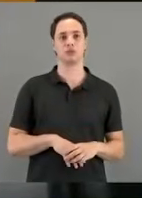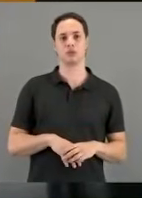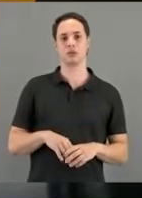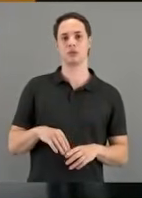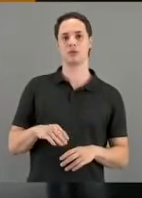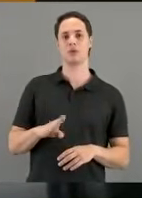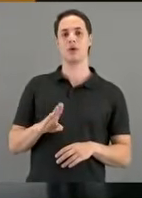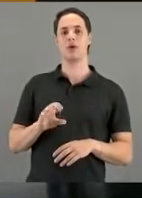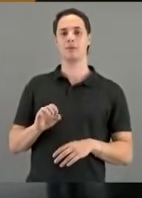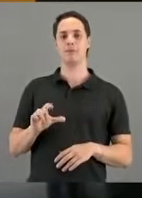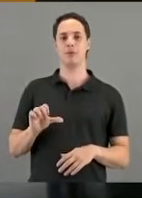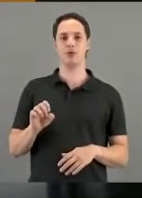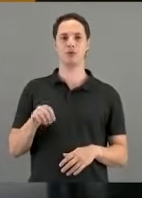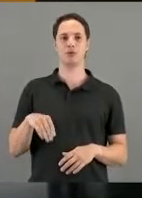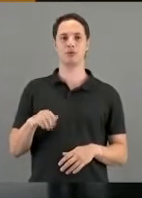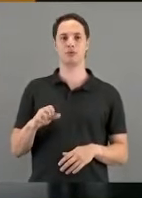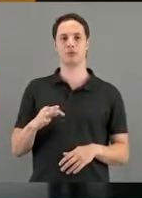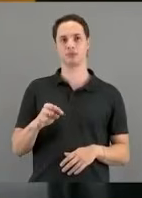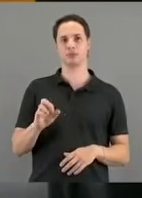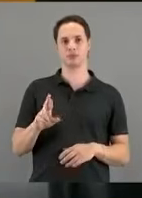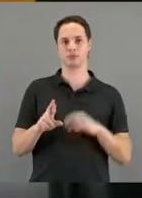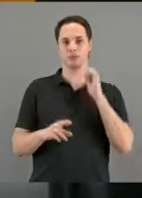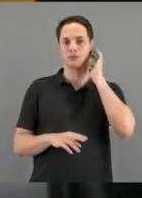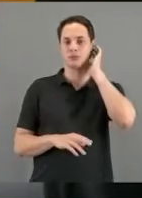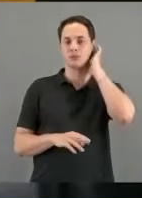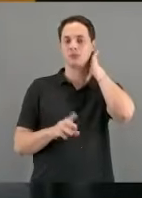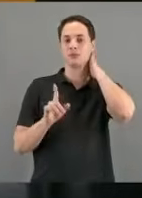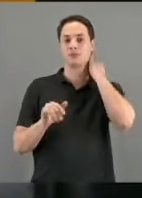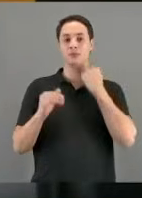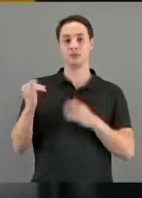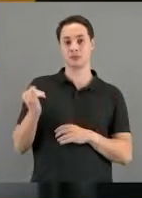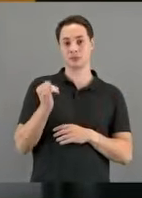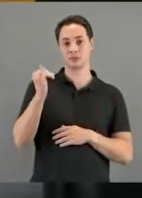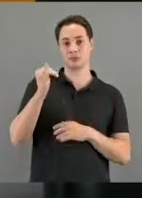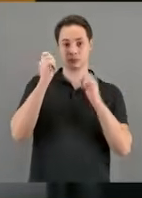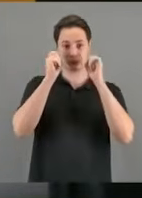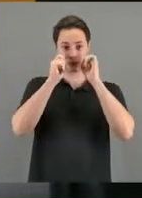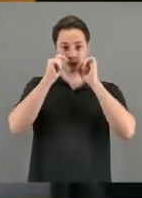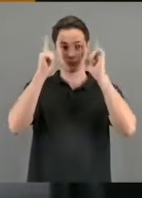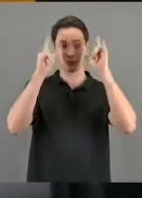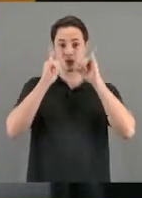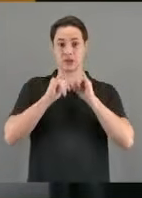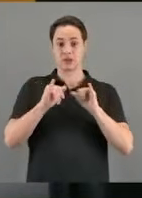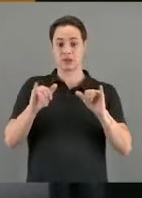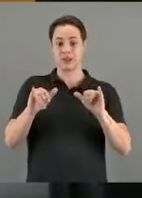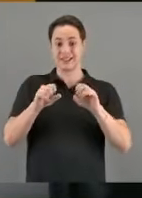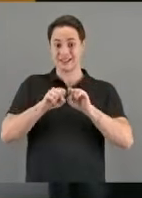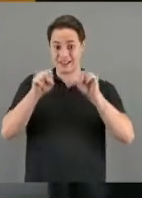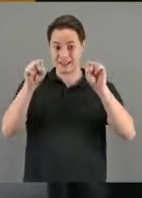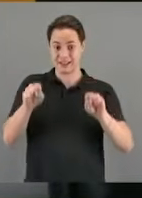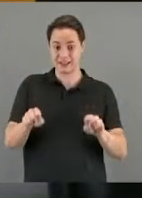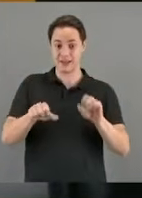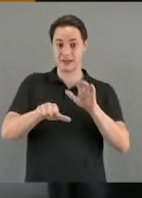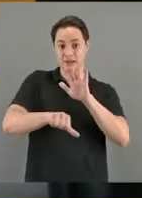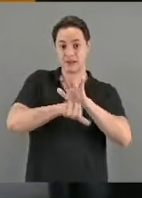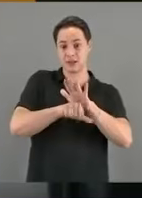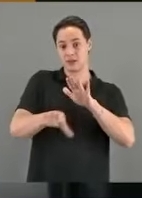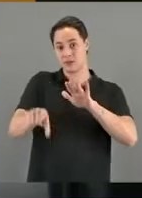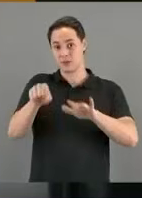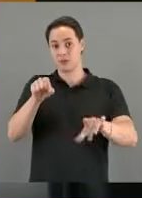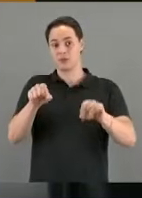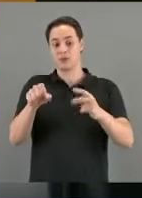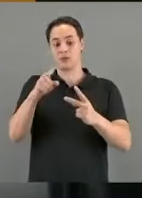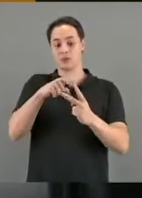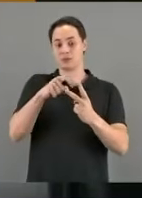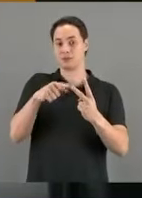Bolsomaster. E é muito importante também que a gente destaque que esse esquema criminoso escolheu 2 candidatos para investir na